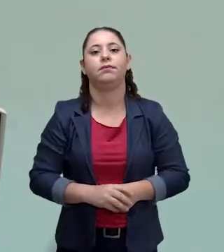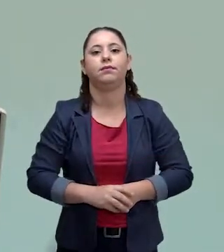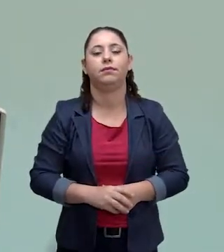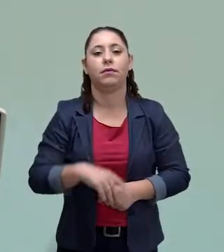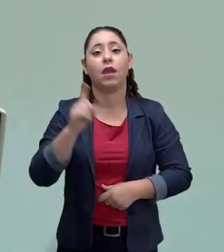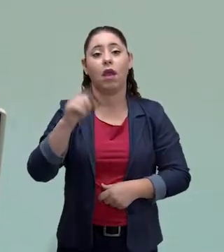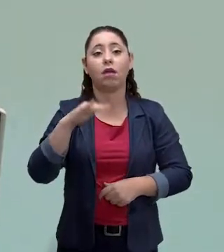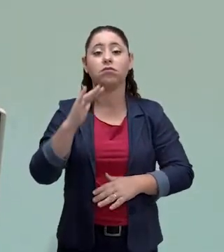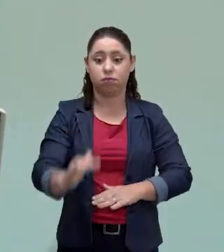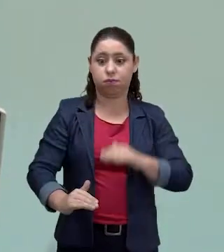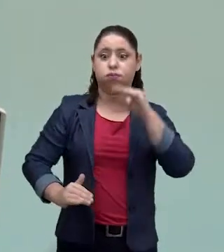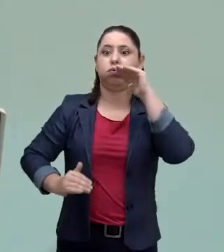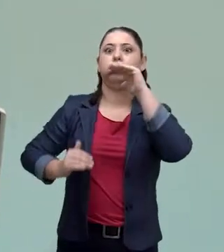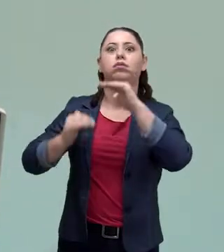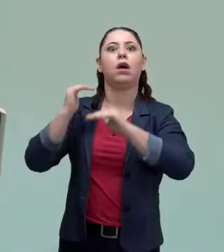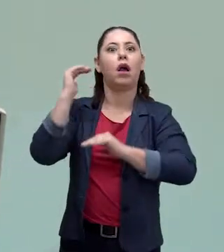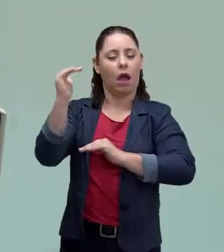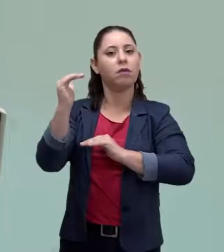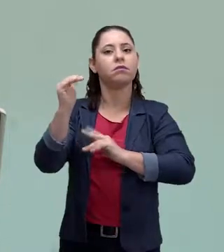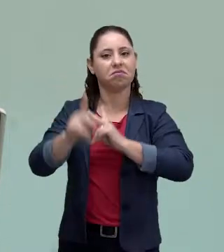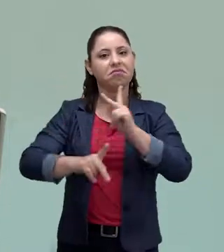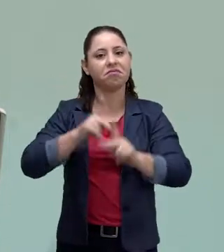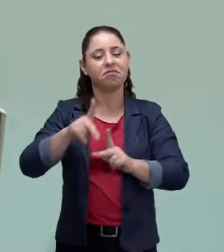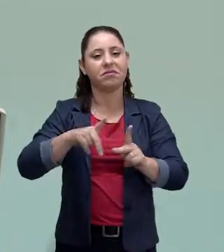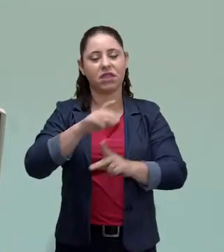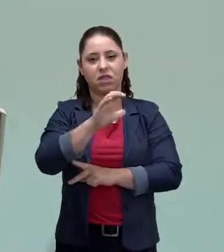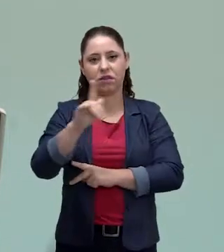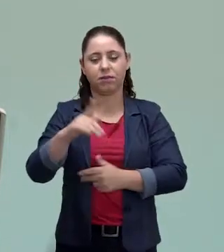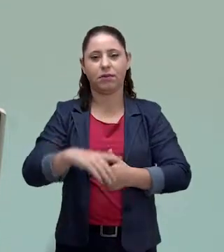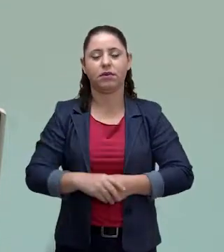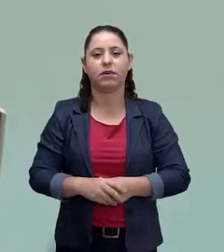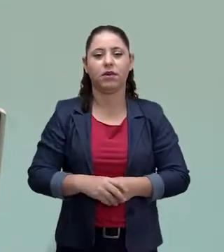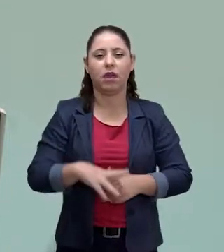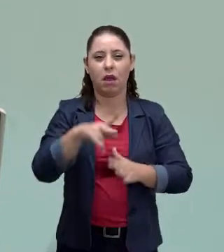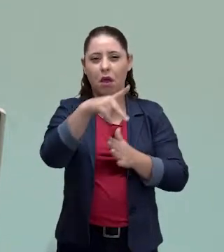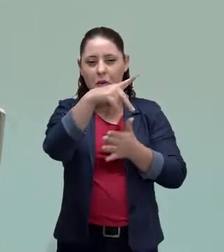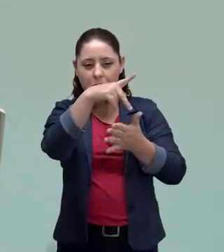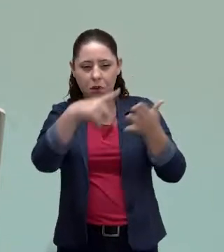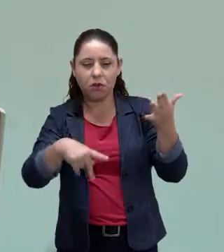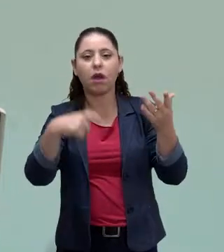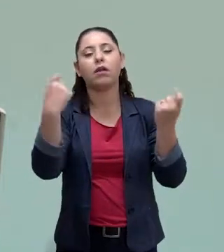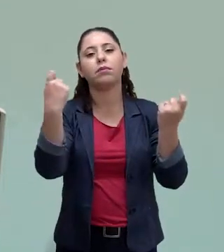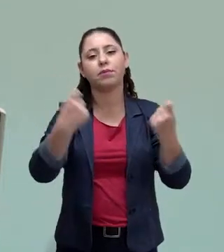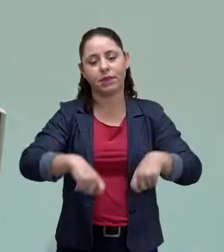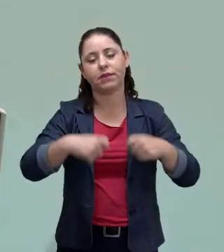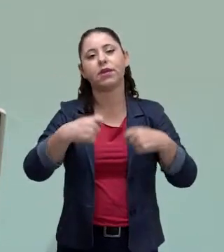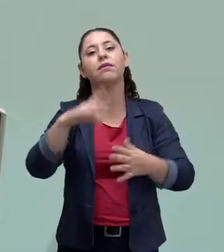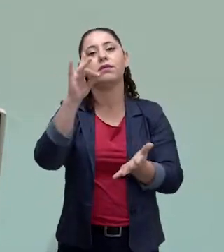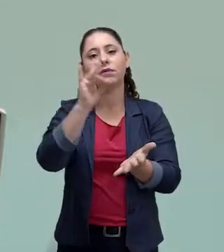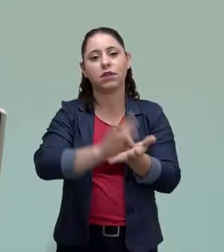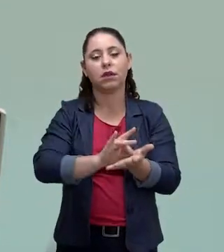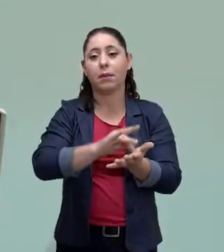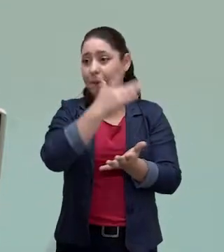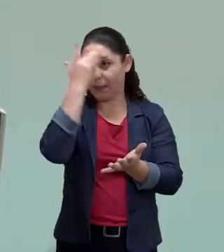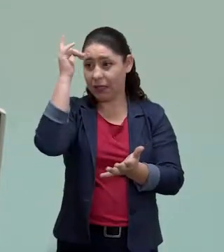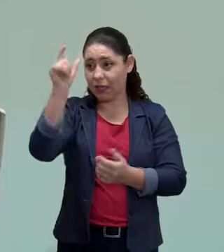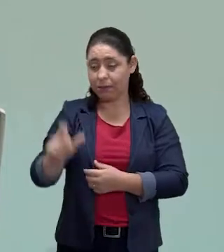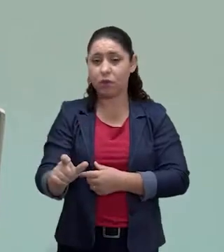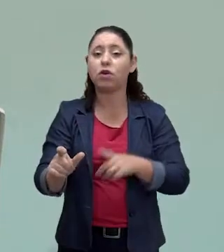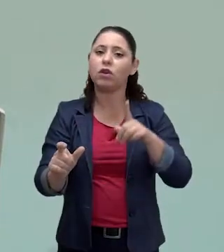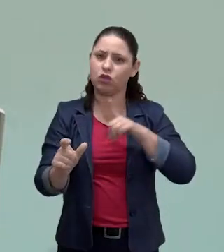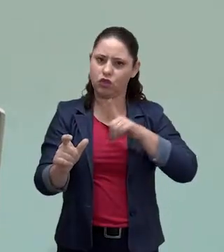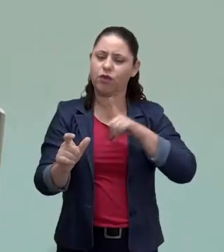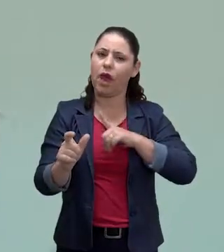Foi assim um progresso enorme para a população campograndense. O protocolo era fundamental para que as